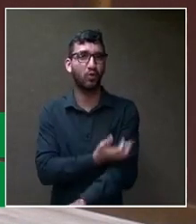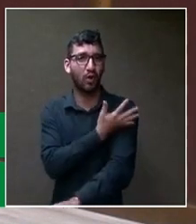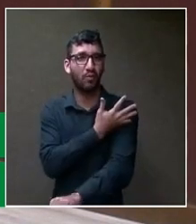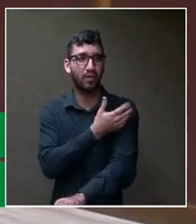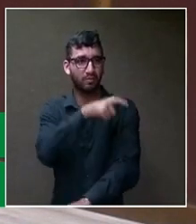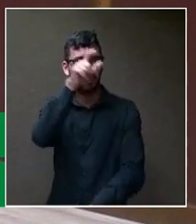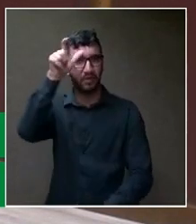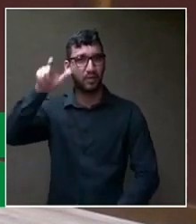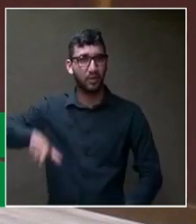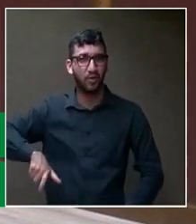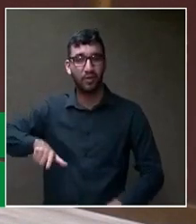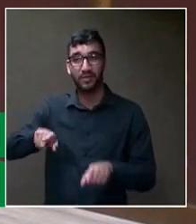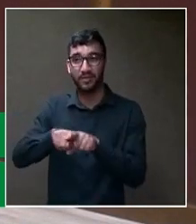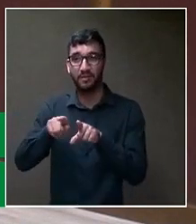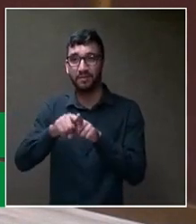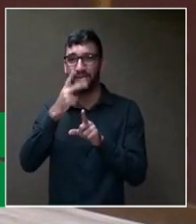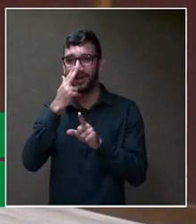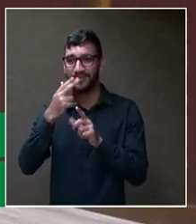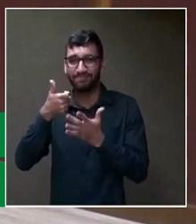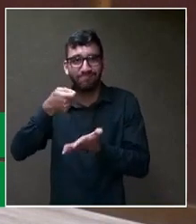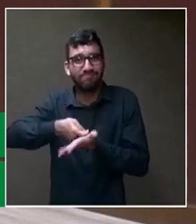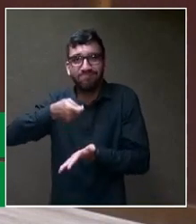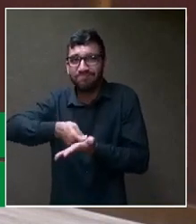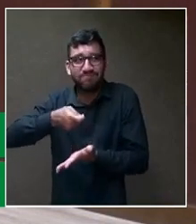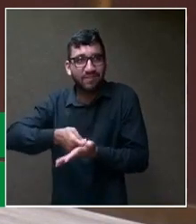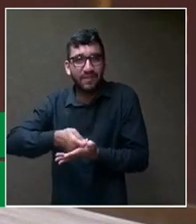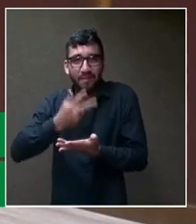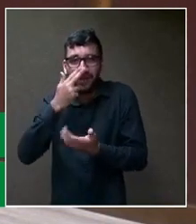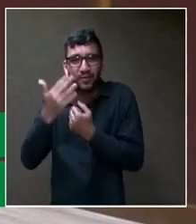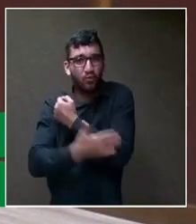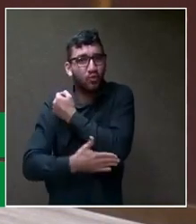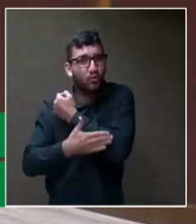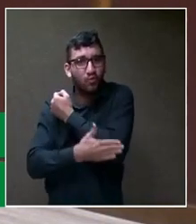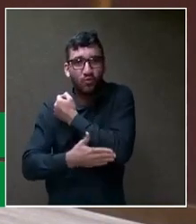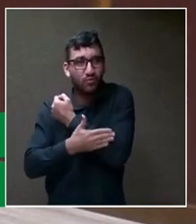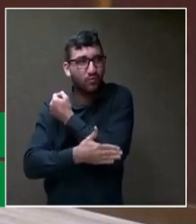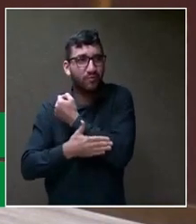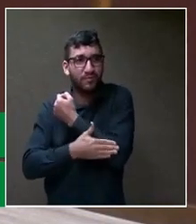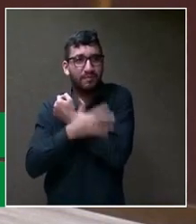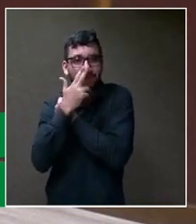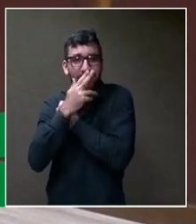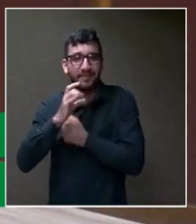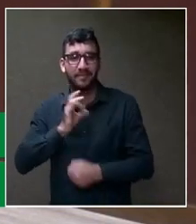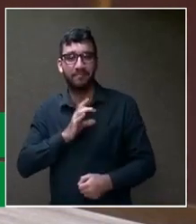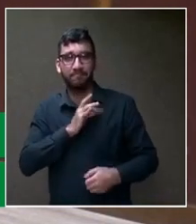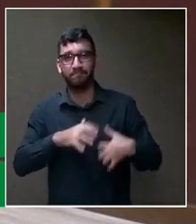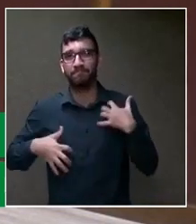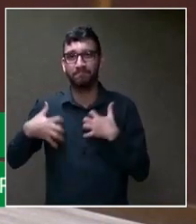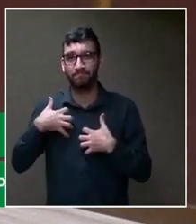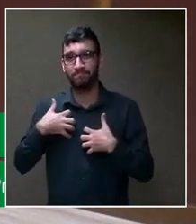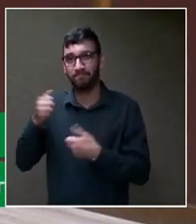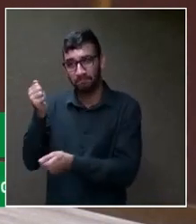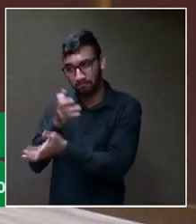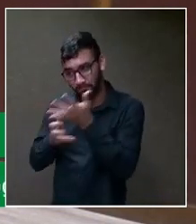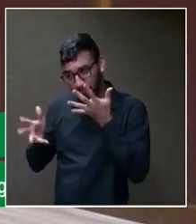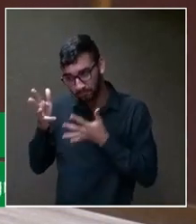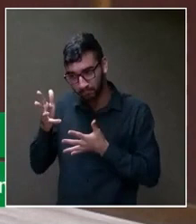E o pior, que era obcecado e mantinha um ciúme doentio que causava medo. Ela isso. Falou isso para a senhora?